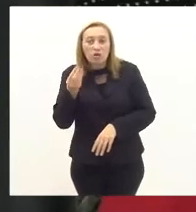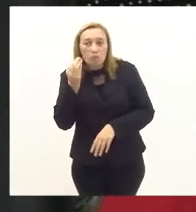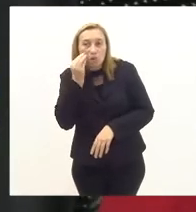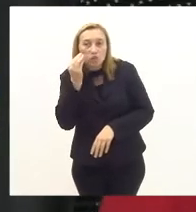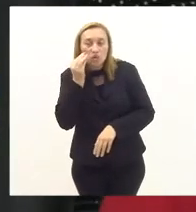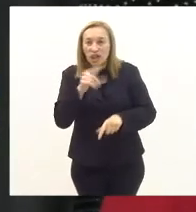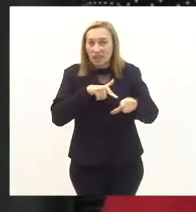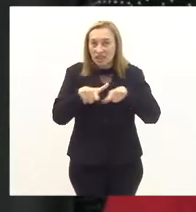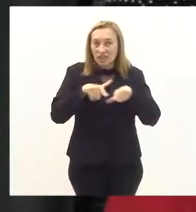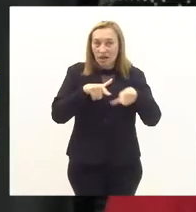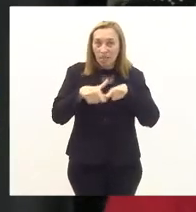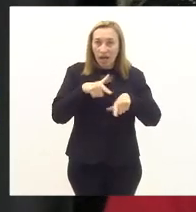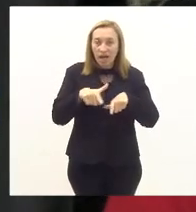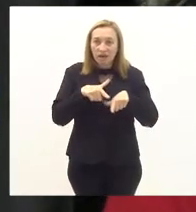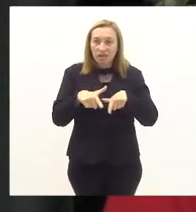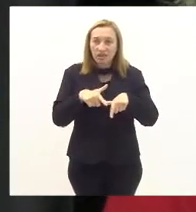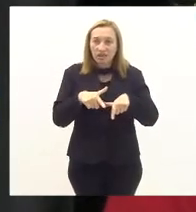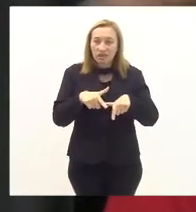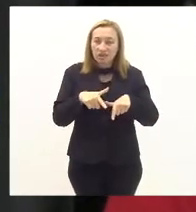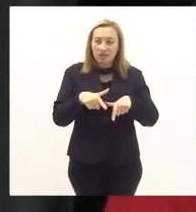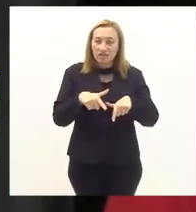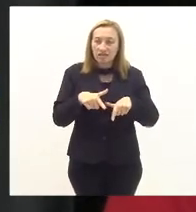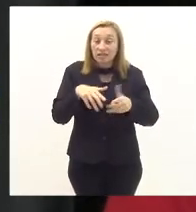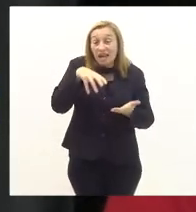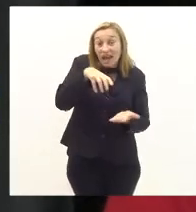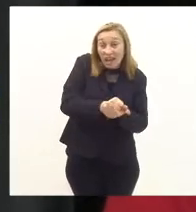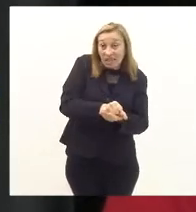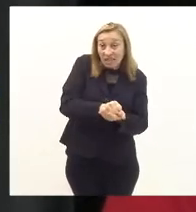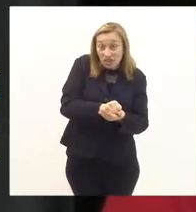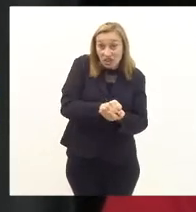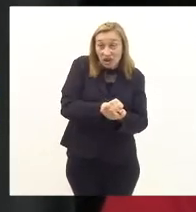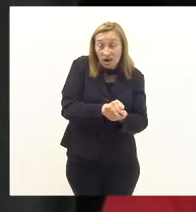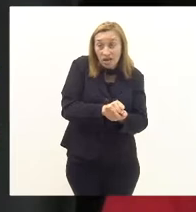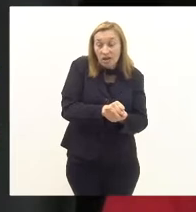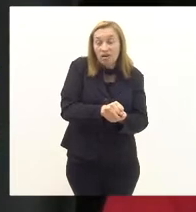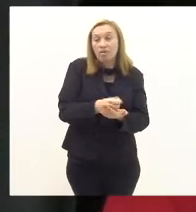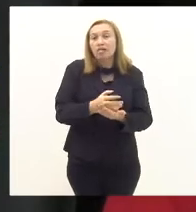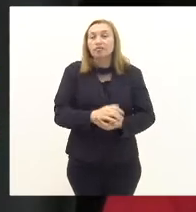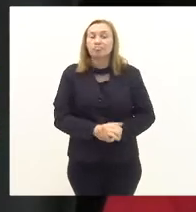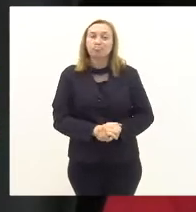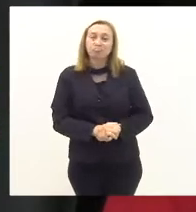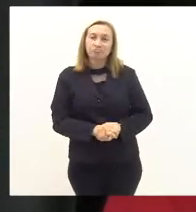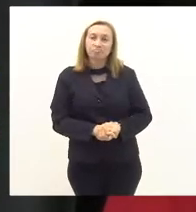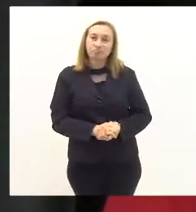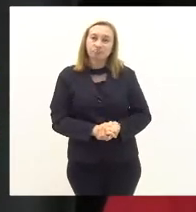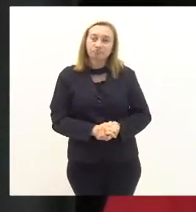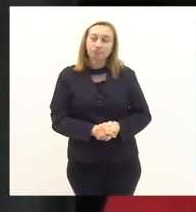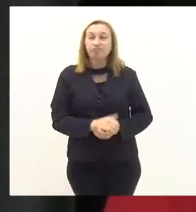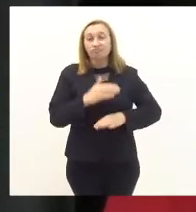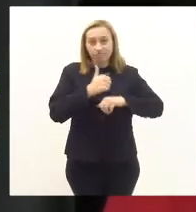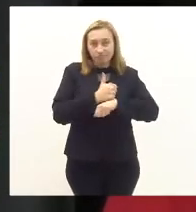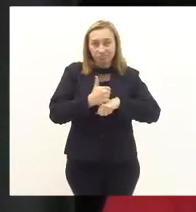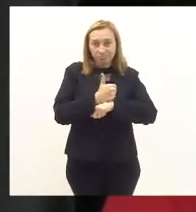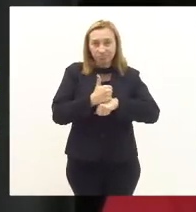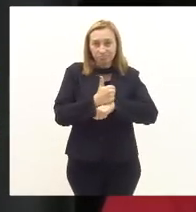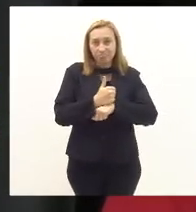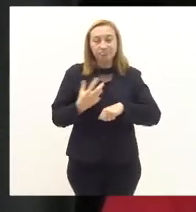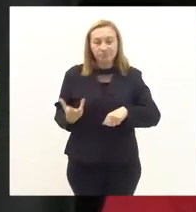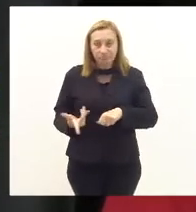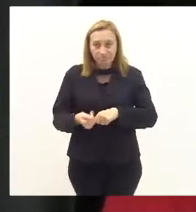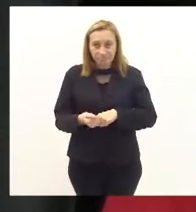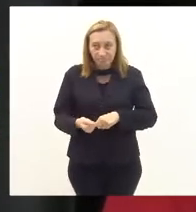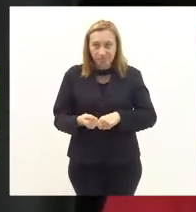de trabalho, aquele que vai se cadastrar, tá? Como um profissional